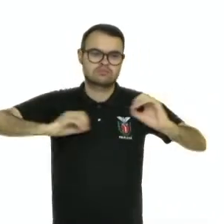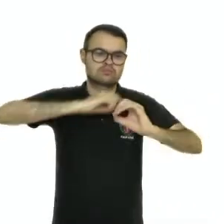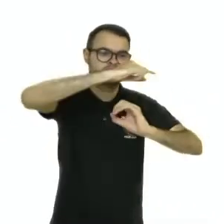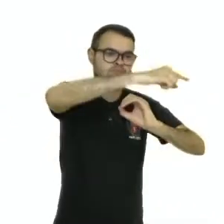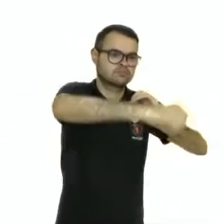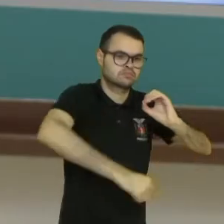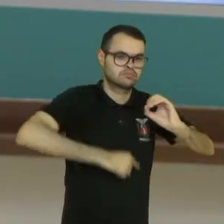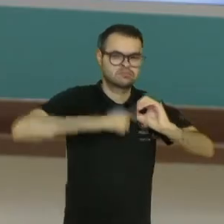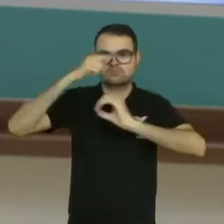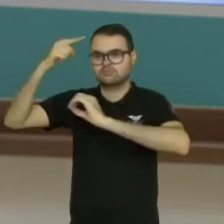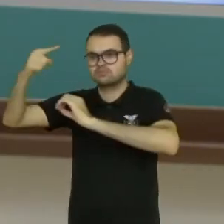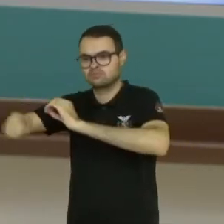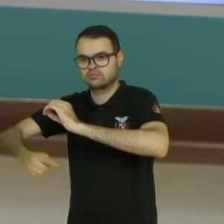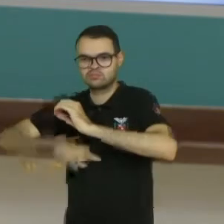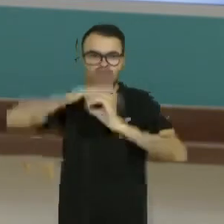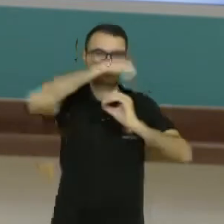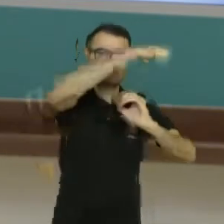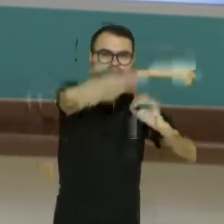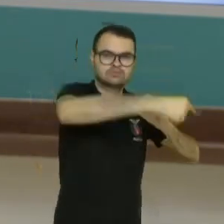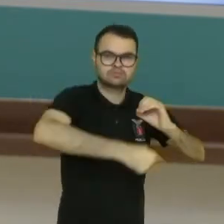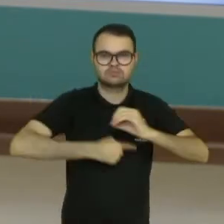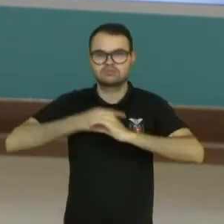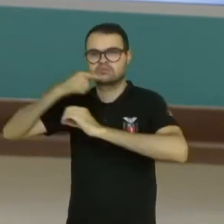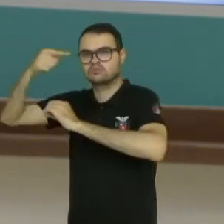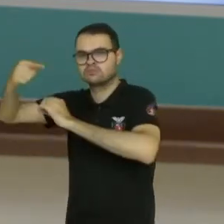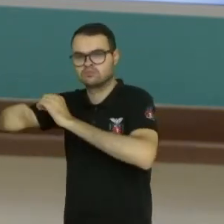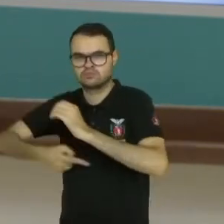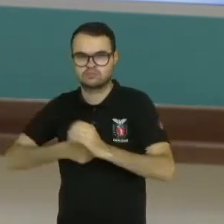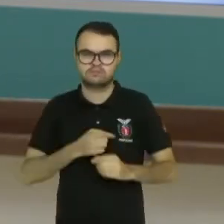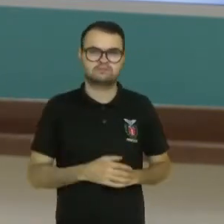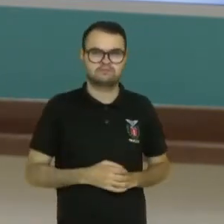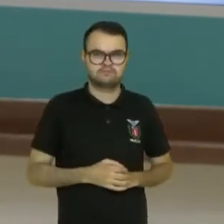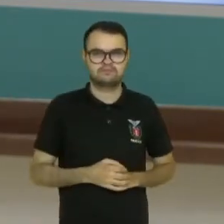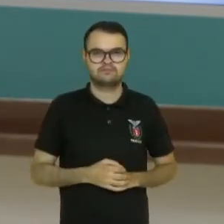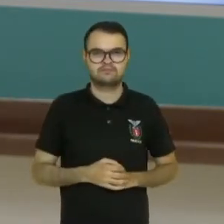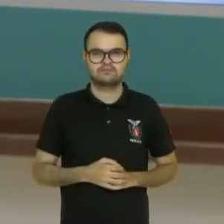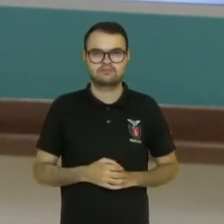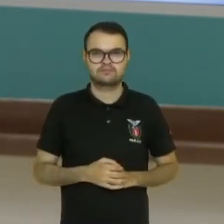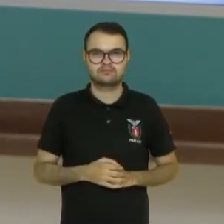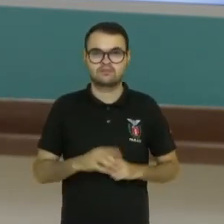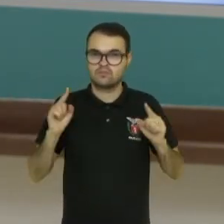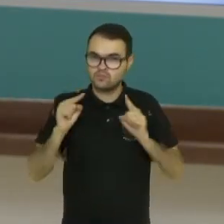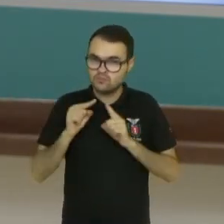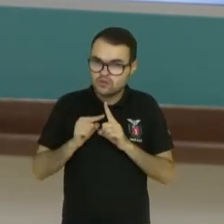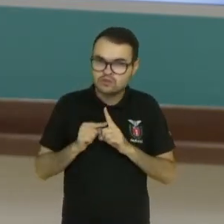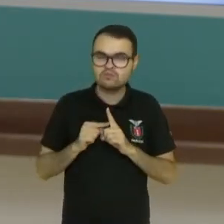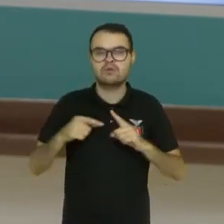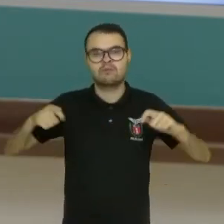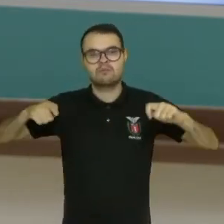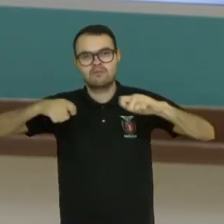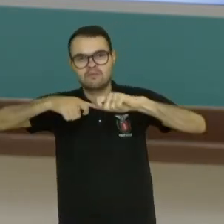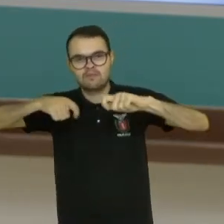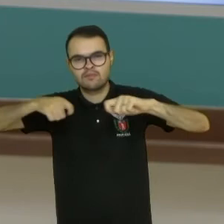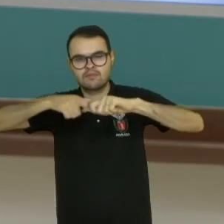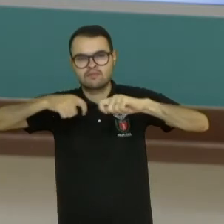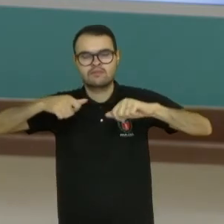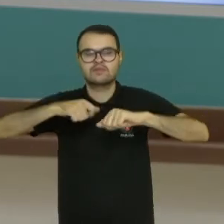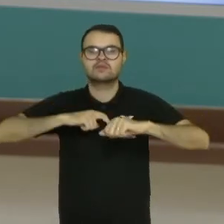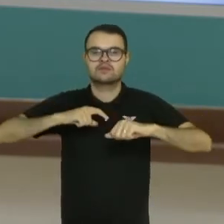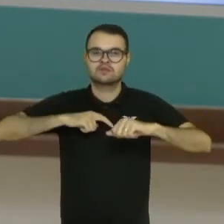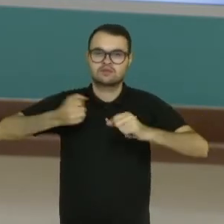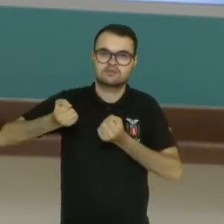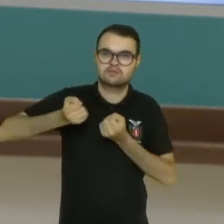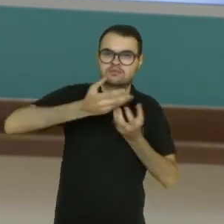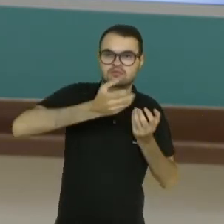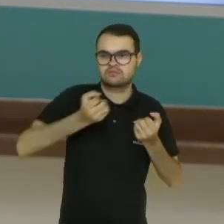em elementos não metálicos. Então, as ligações do tipo covalente, elas têm compartilhamento dos elétrons e